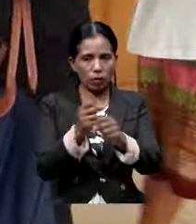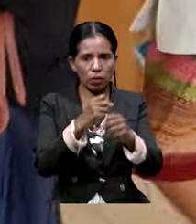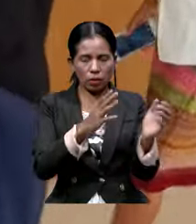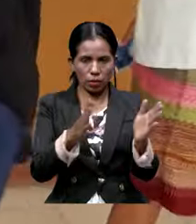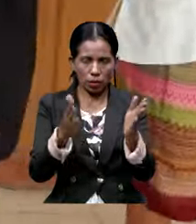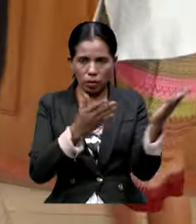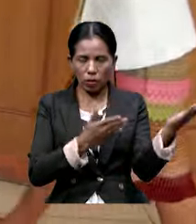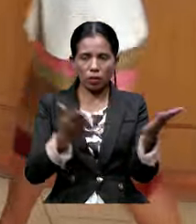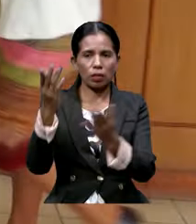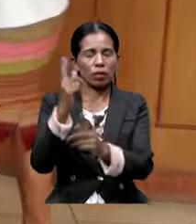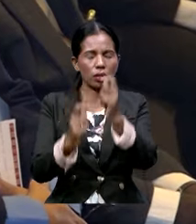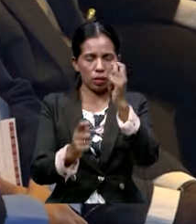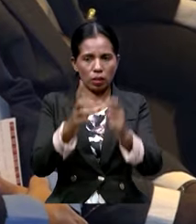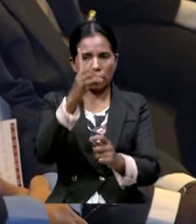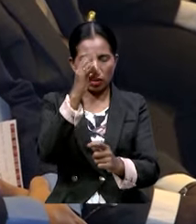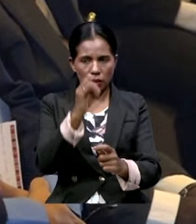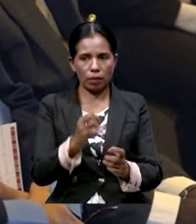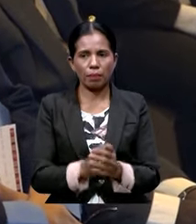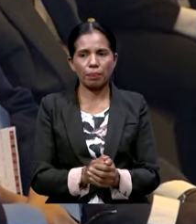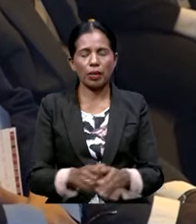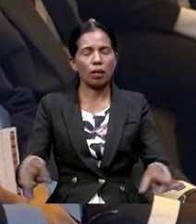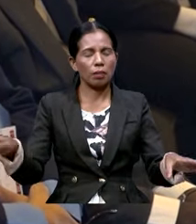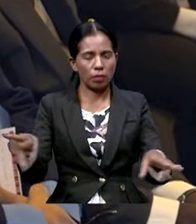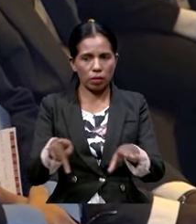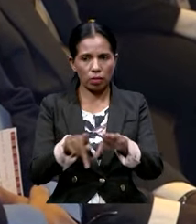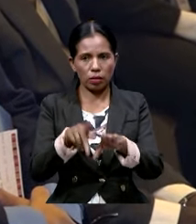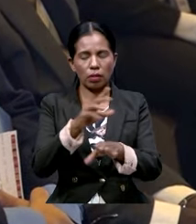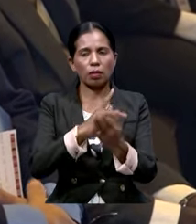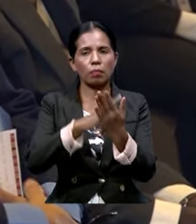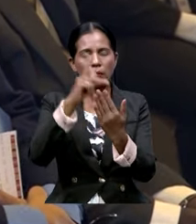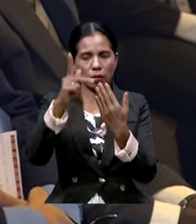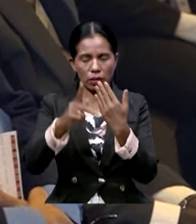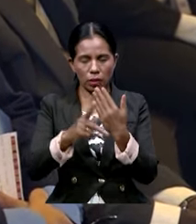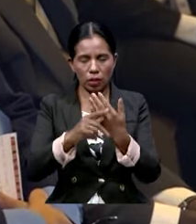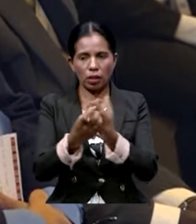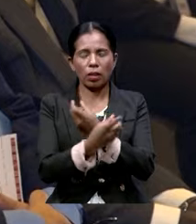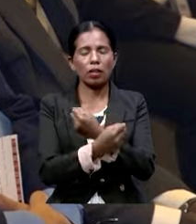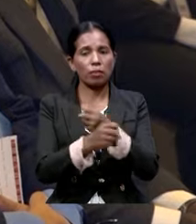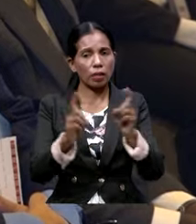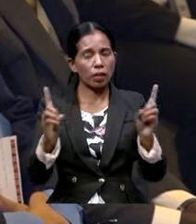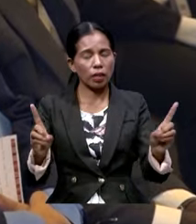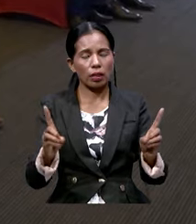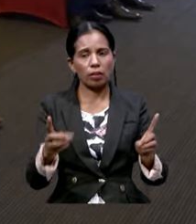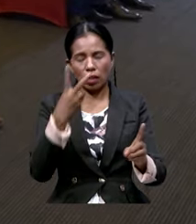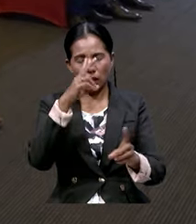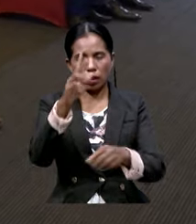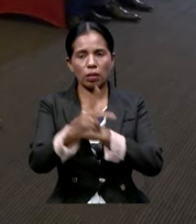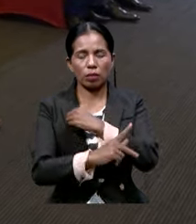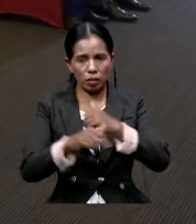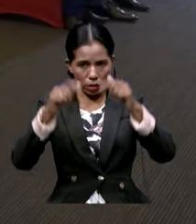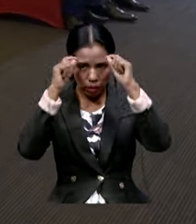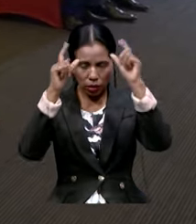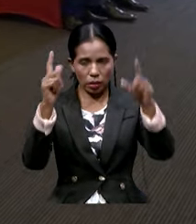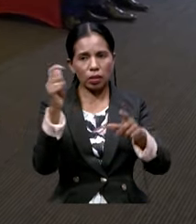submete ba Tribunal Primeira Instância de Lei. A FUN participa em lançamento do programa Hametin Democracia no luta contra a corrupção em Timor-Leste.